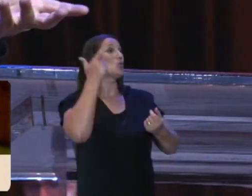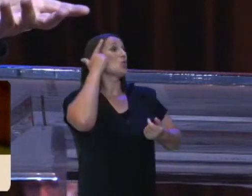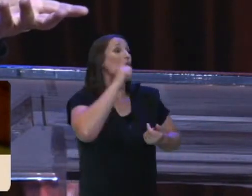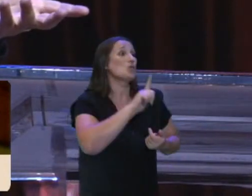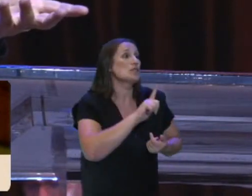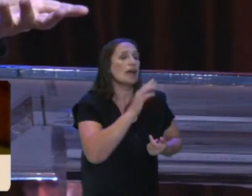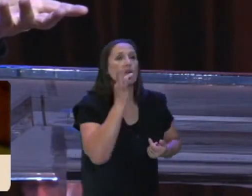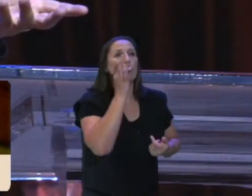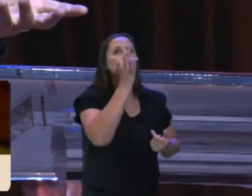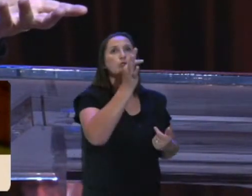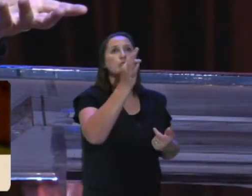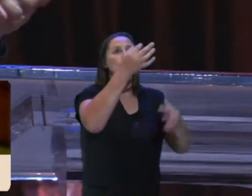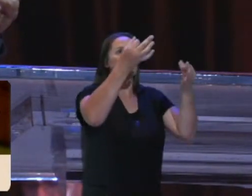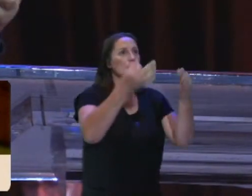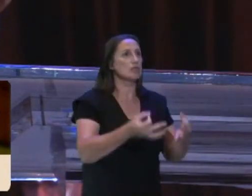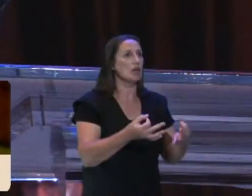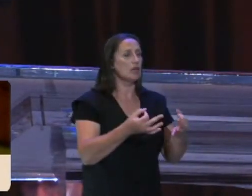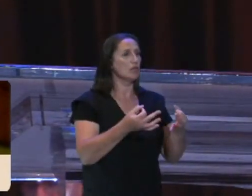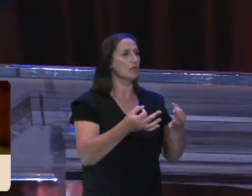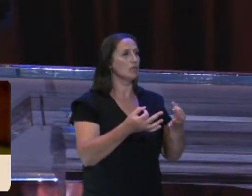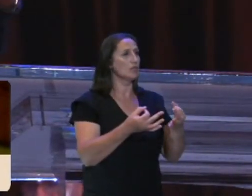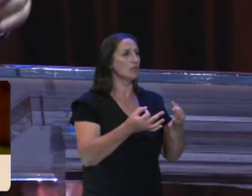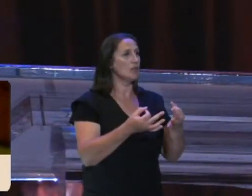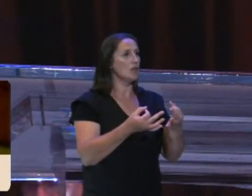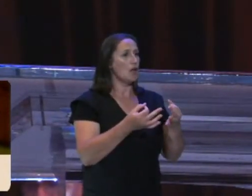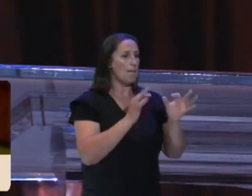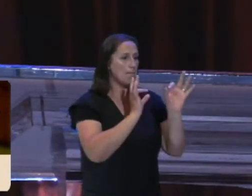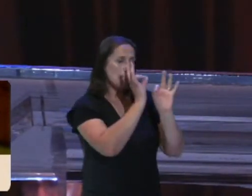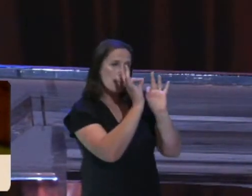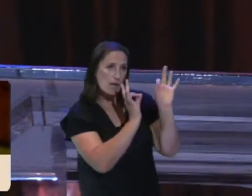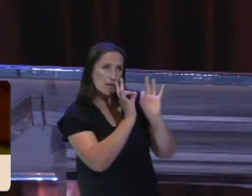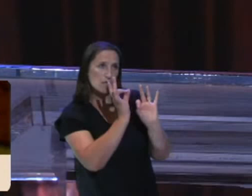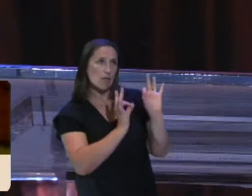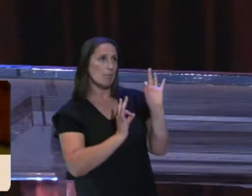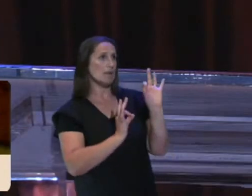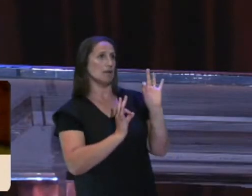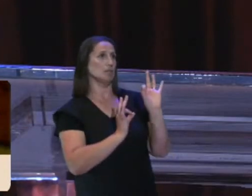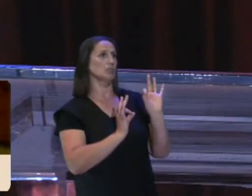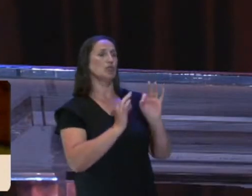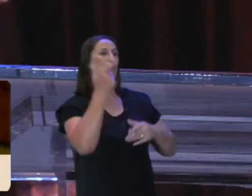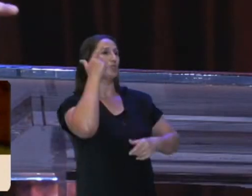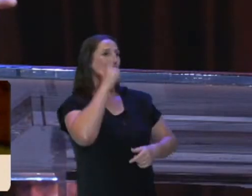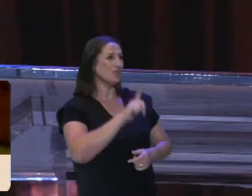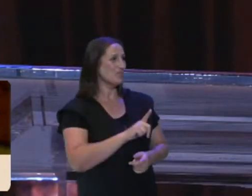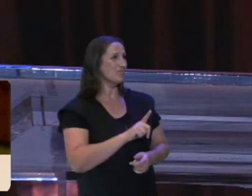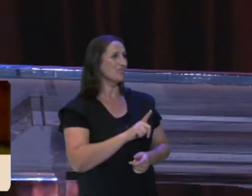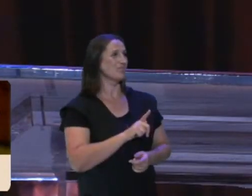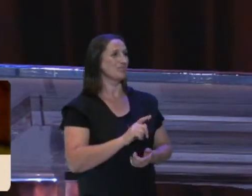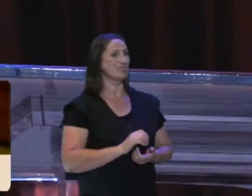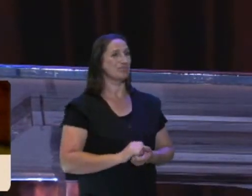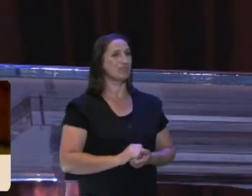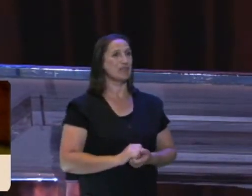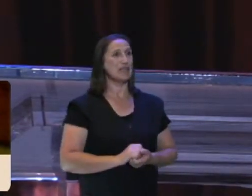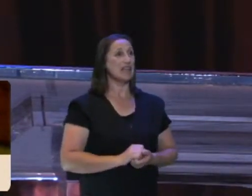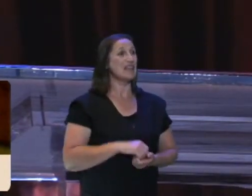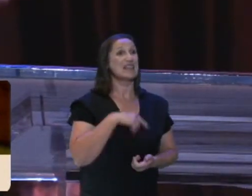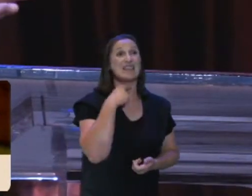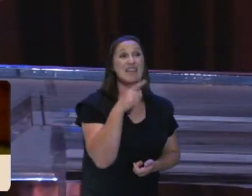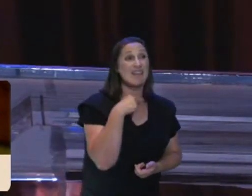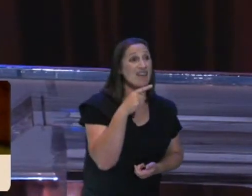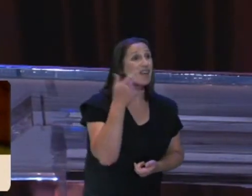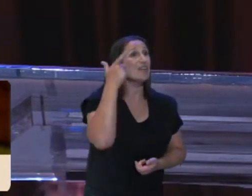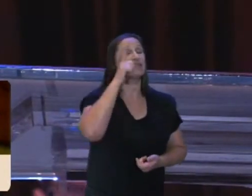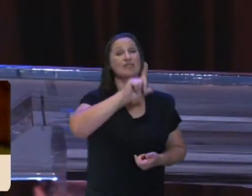nada, você não consegue fazer um planejamento de longo prazo, é verdade, ninguém consegue, nenhuma empresa consegue,